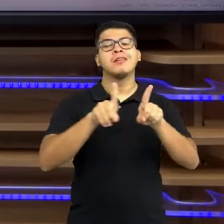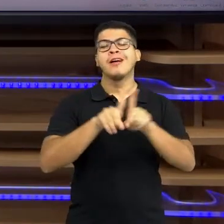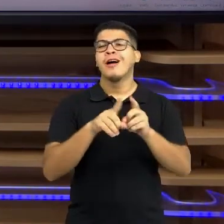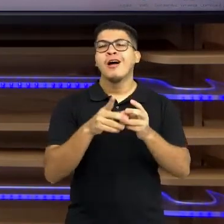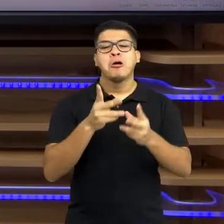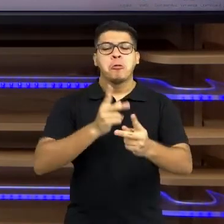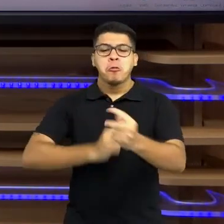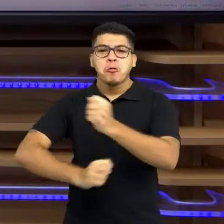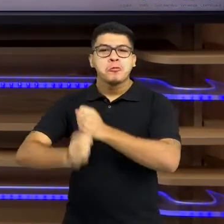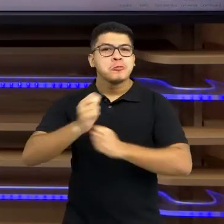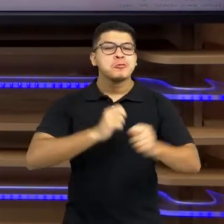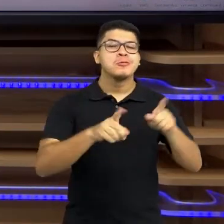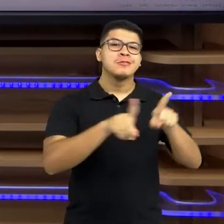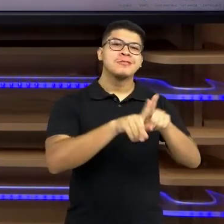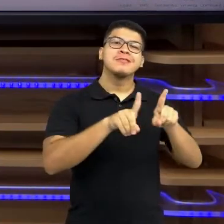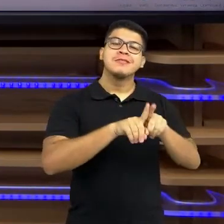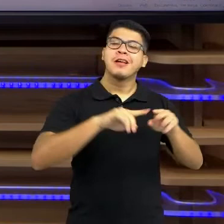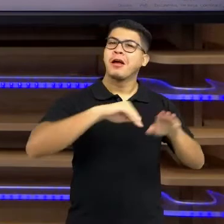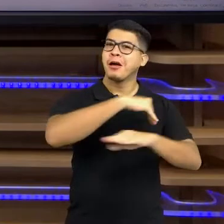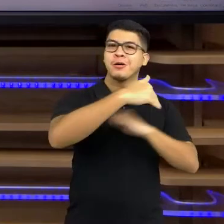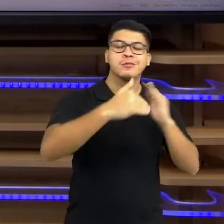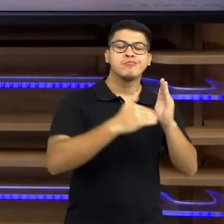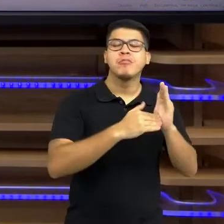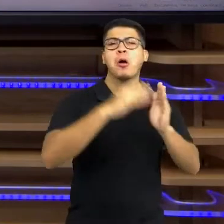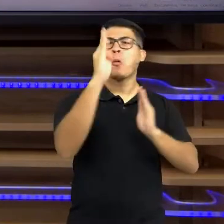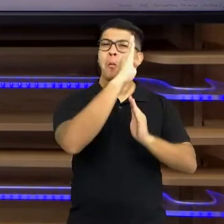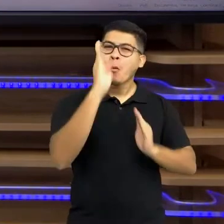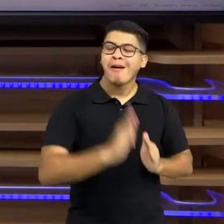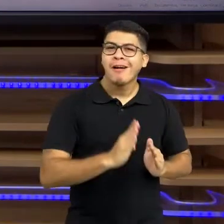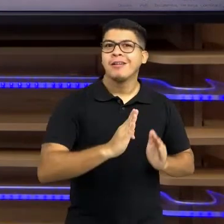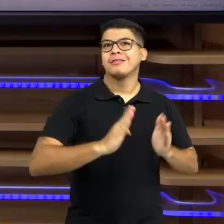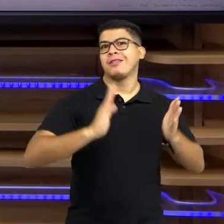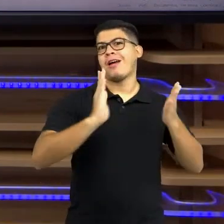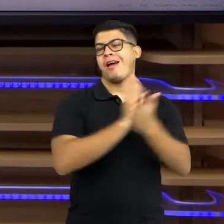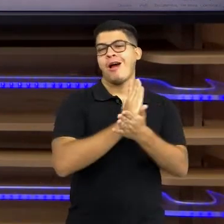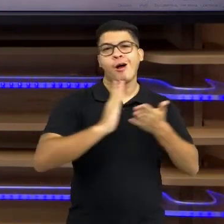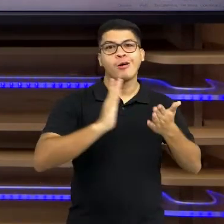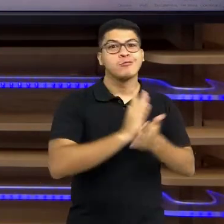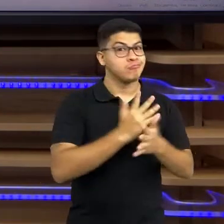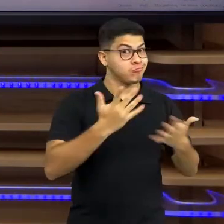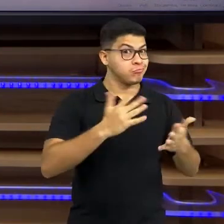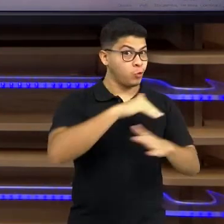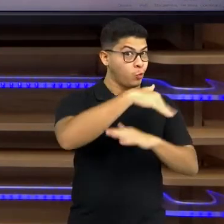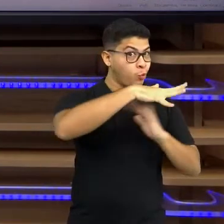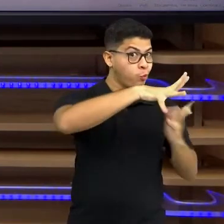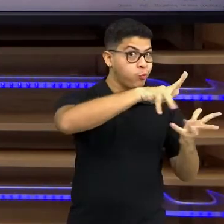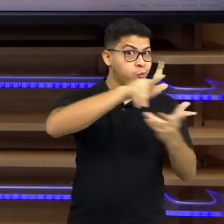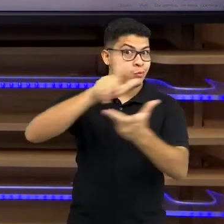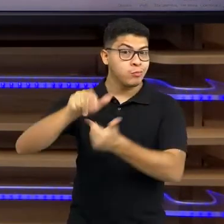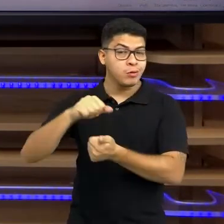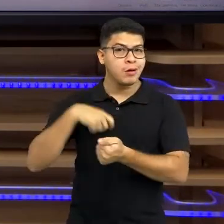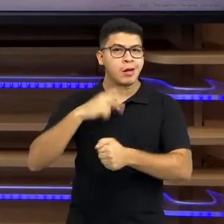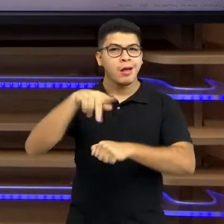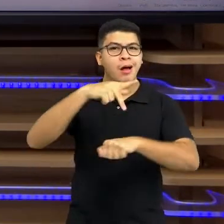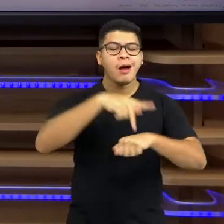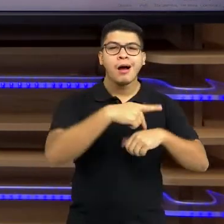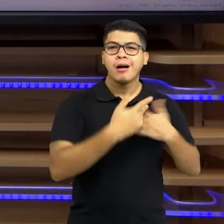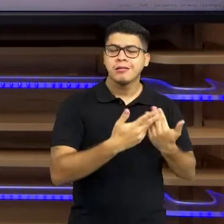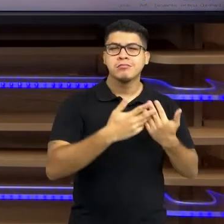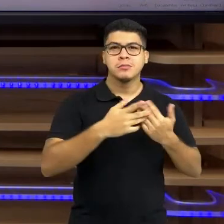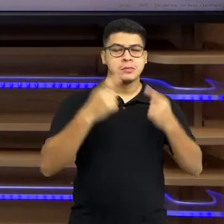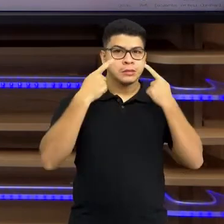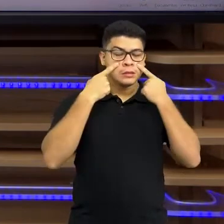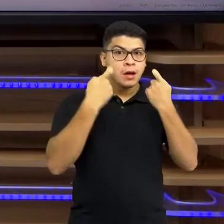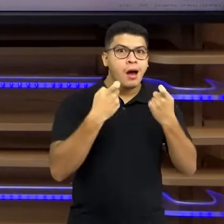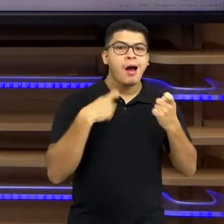de praticamente todos os países que tem esse sistema, como a gente já sabe, né? Que visa a questão do